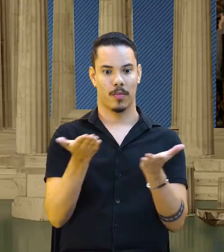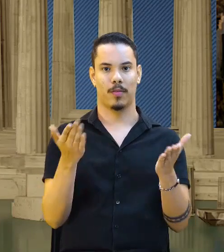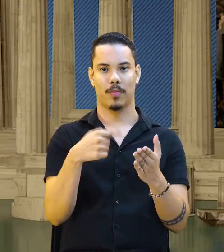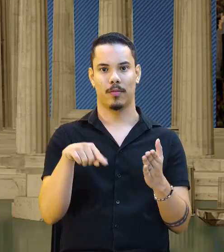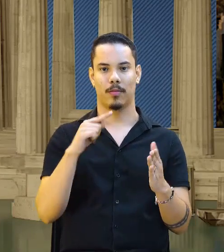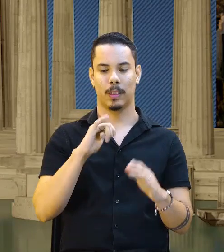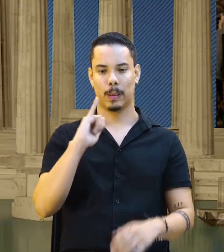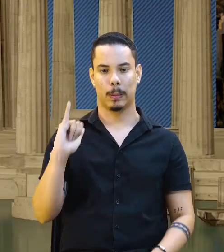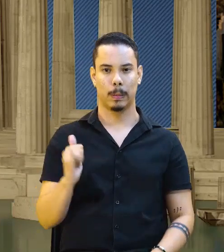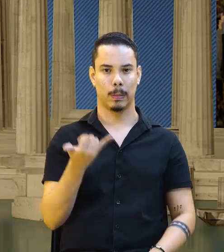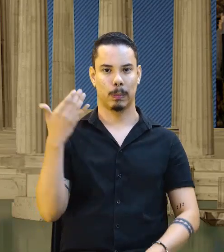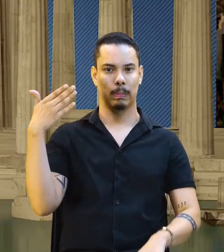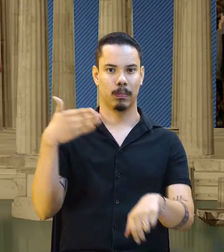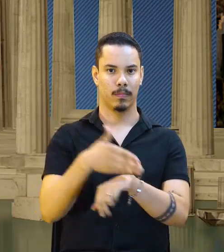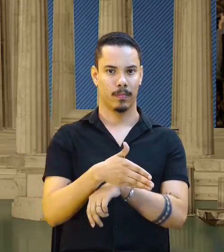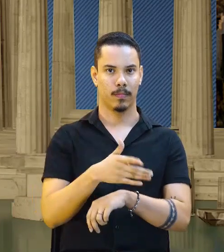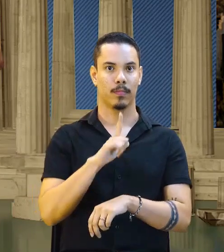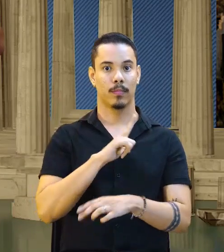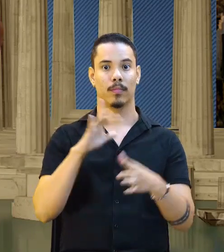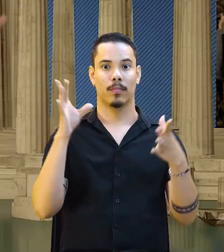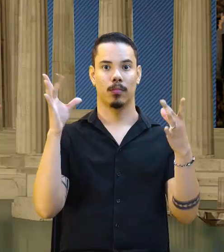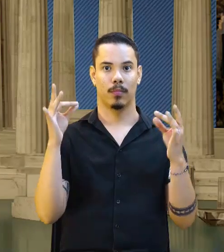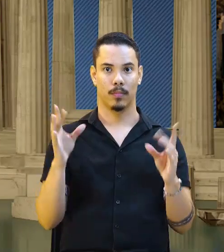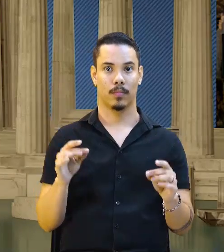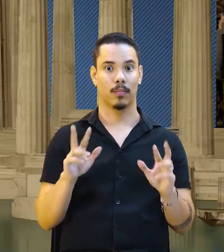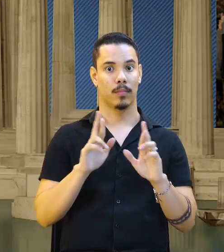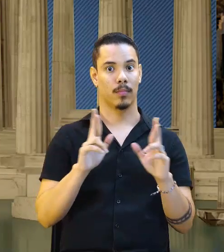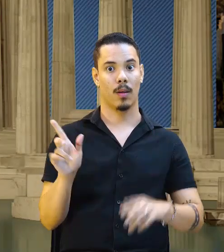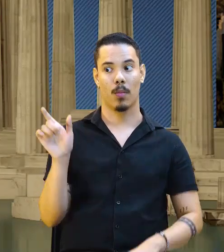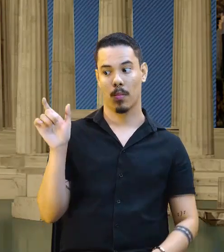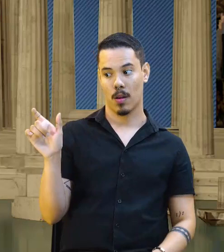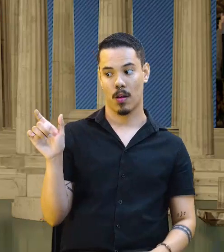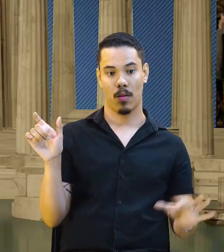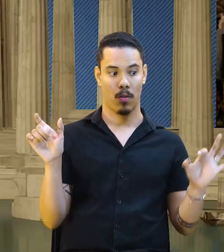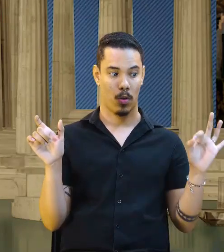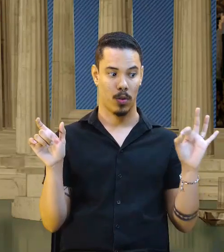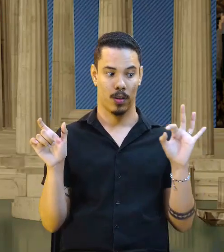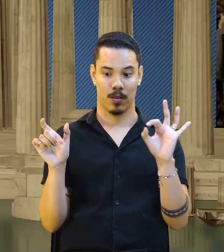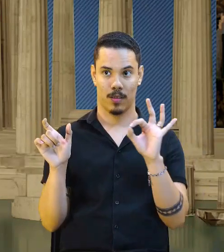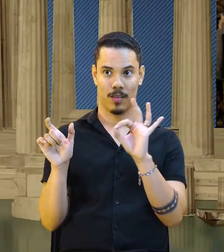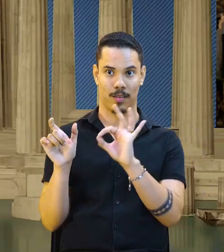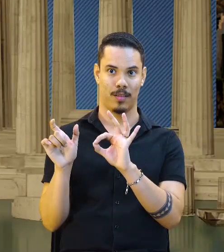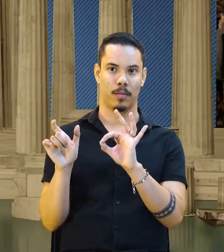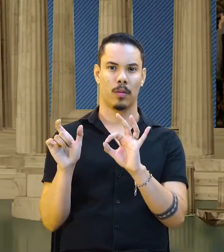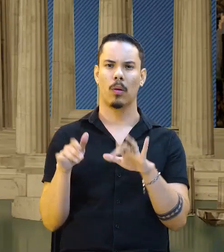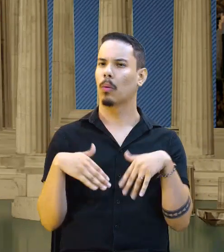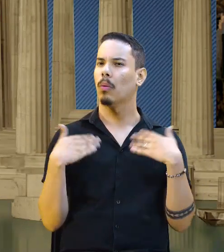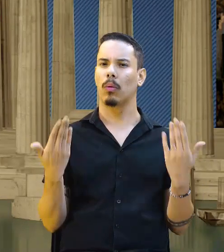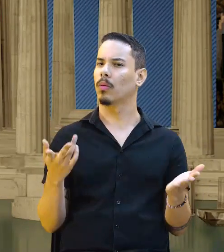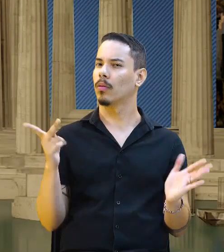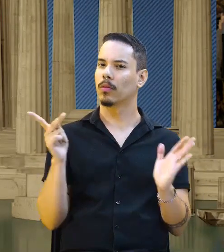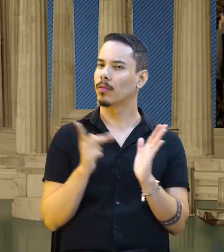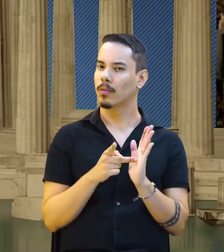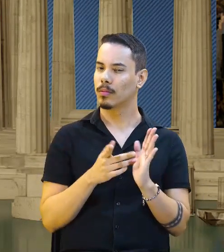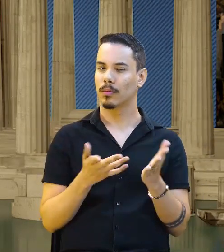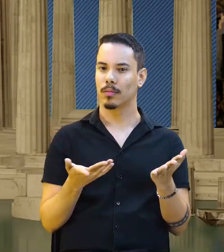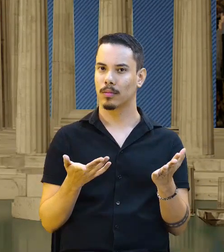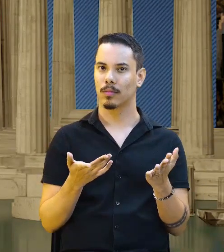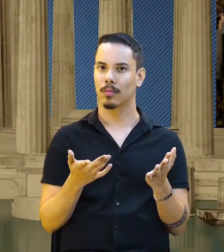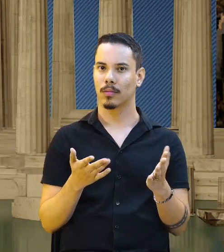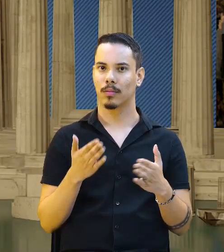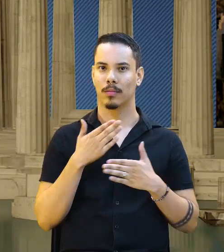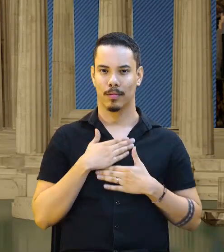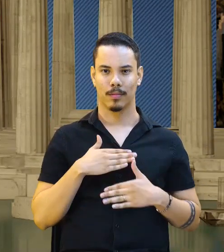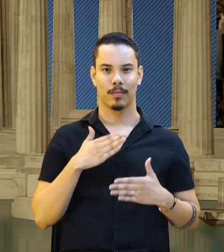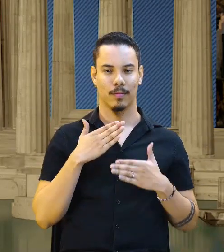As distinções que há entre a palavra e o contexto filosófico. Nossa, e qual é a verdade aí? Olha só, queimando neurônios, né?